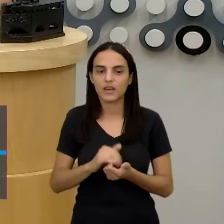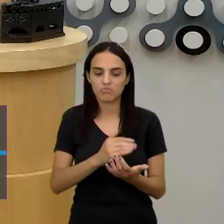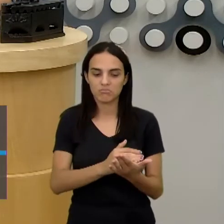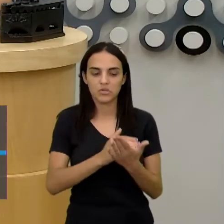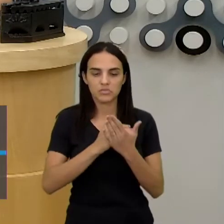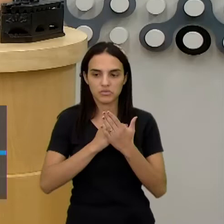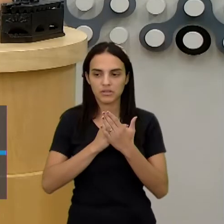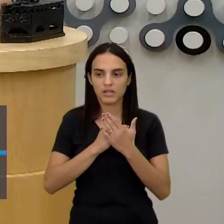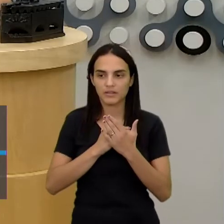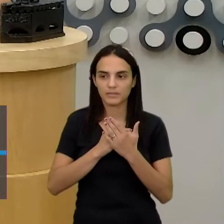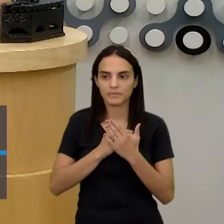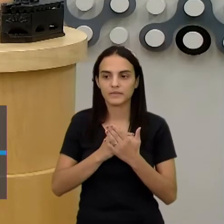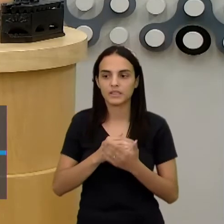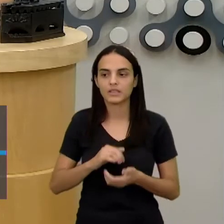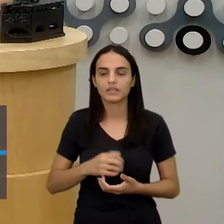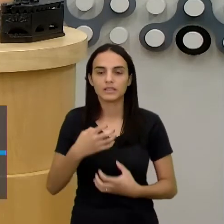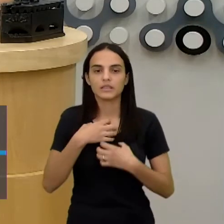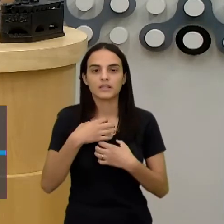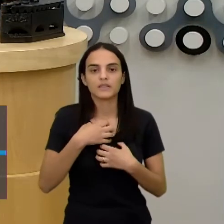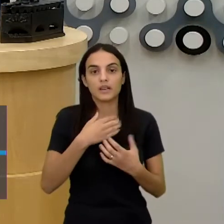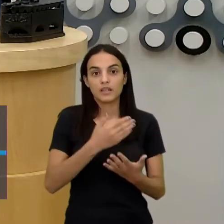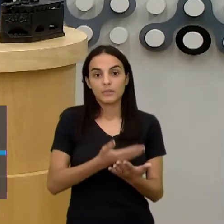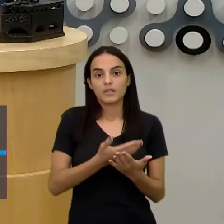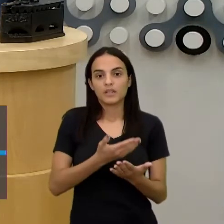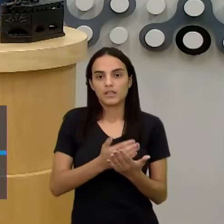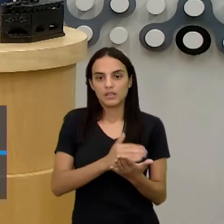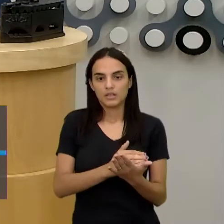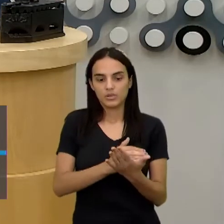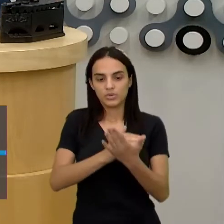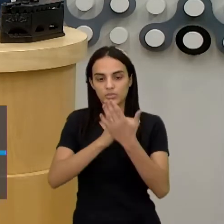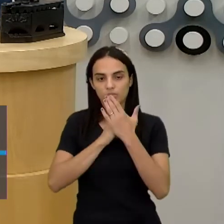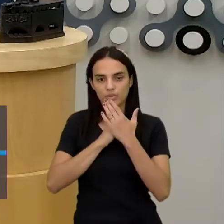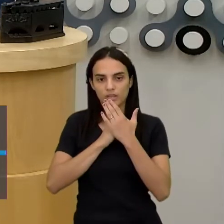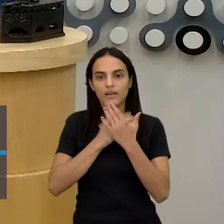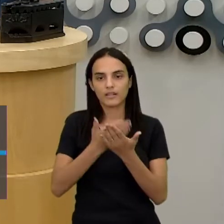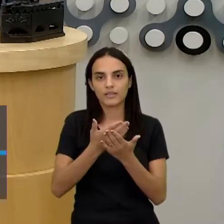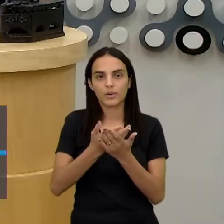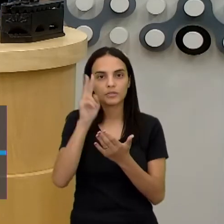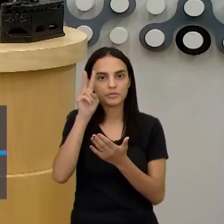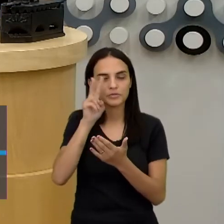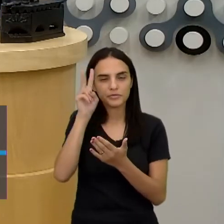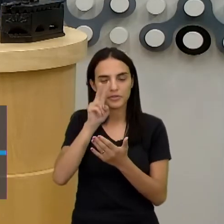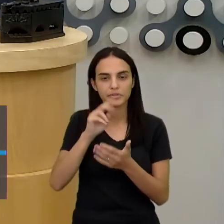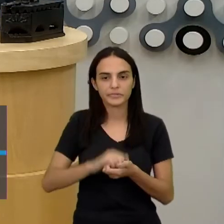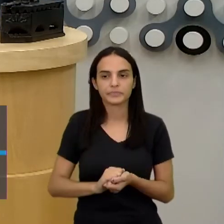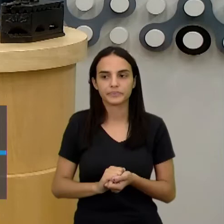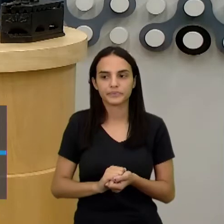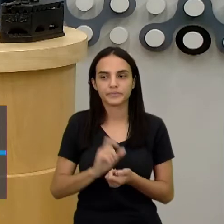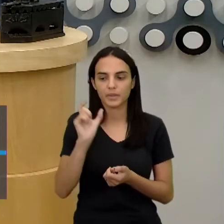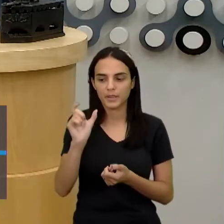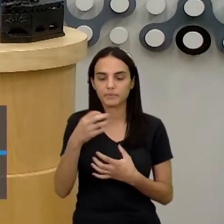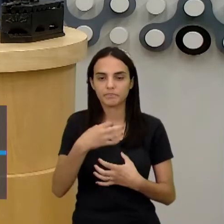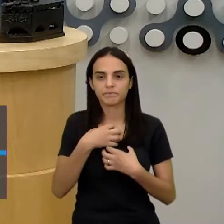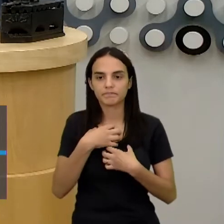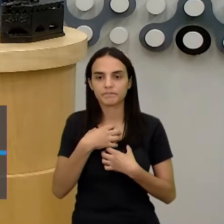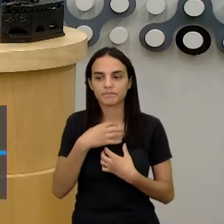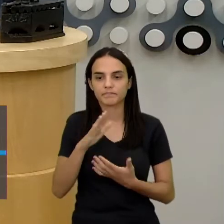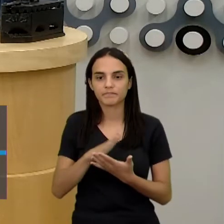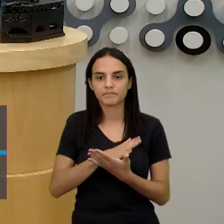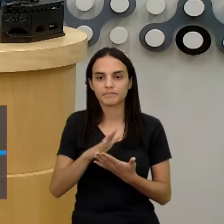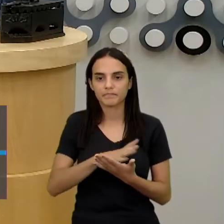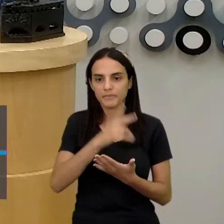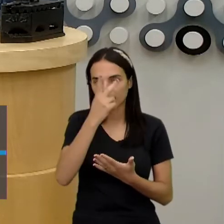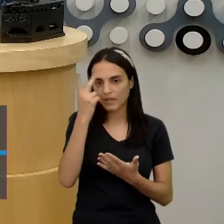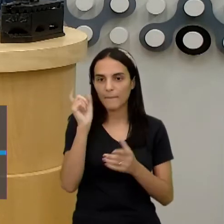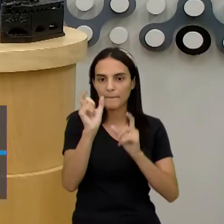com as aulas de história também. Sim. Então, é isso mesmo. A semântica ali seria o sentido. Às vezes, alguns exercícios que a gente faz coloque